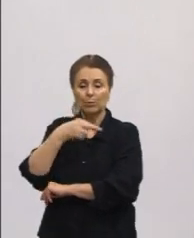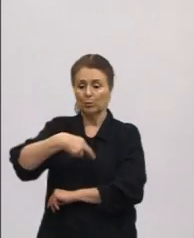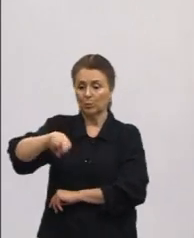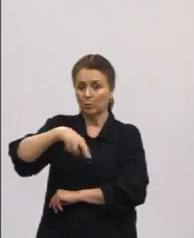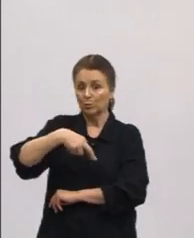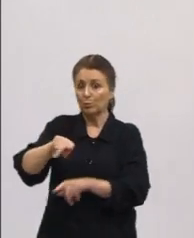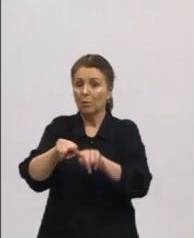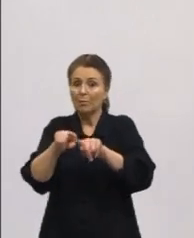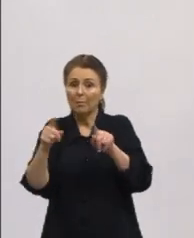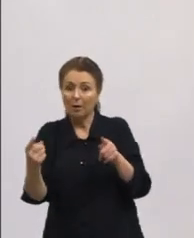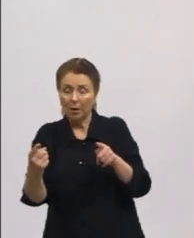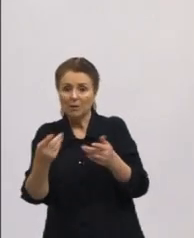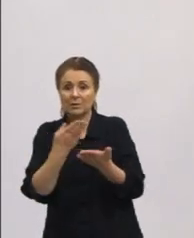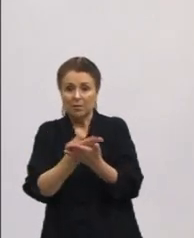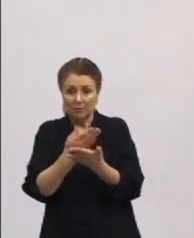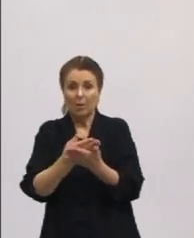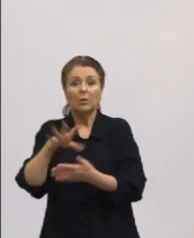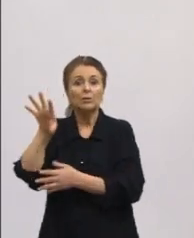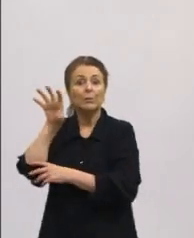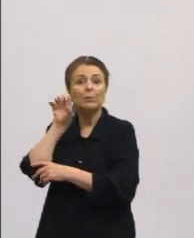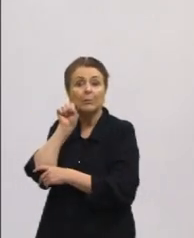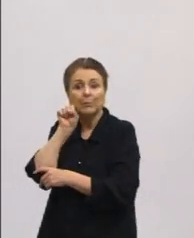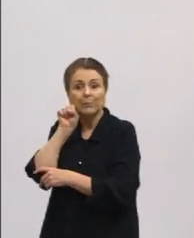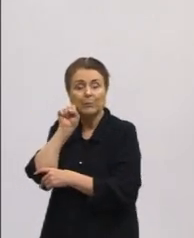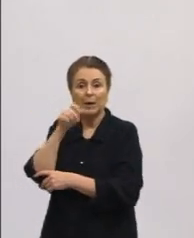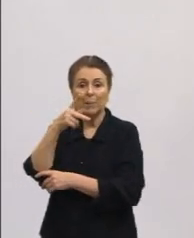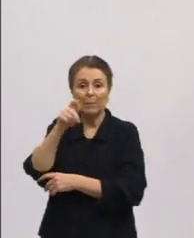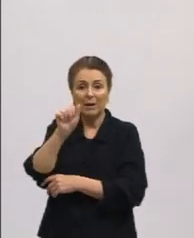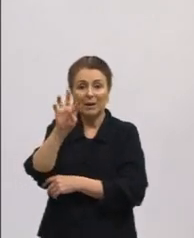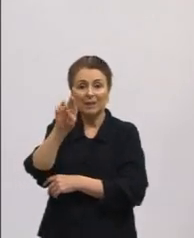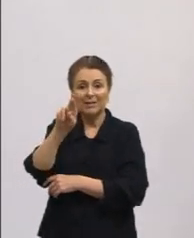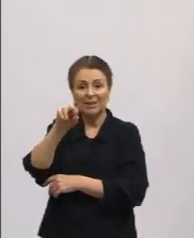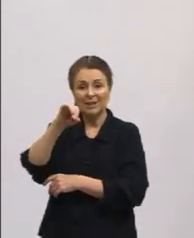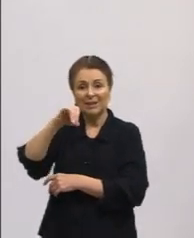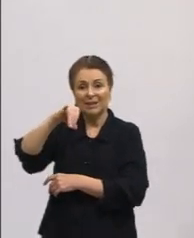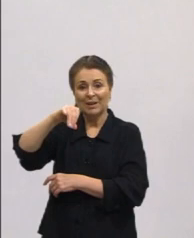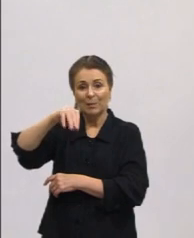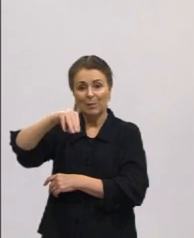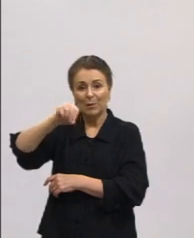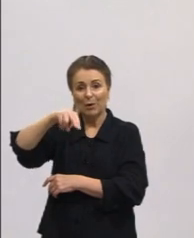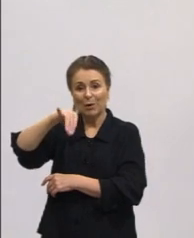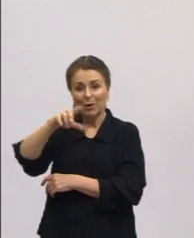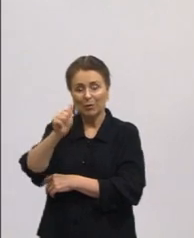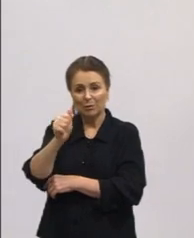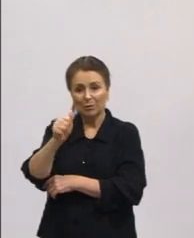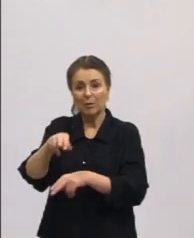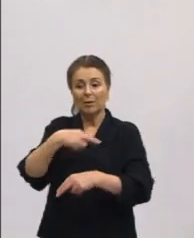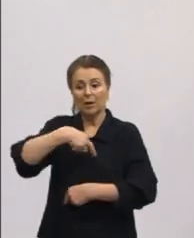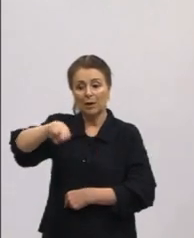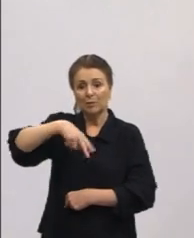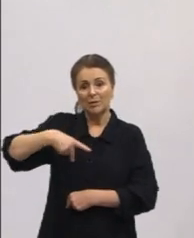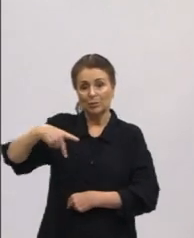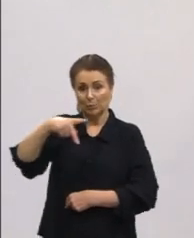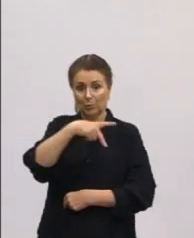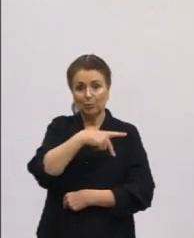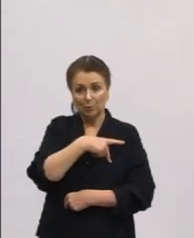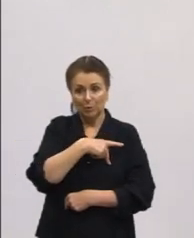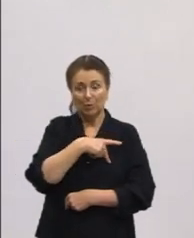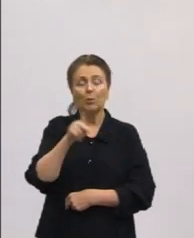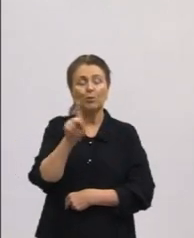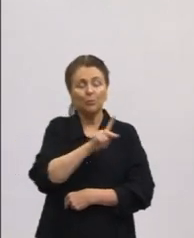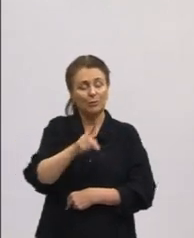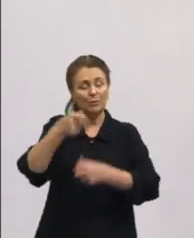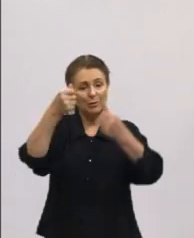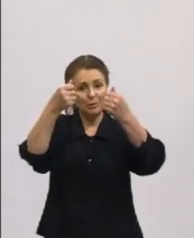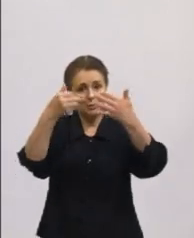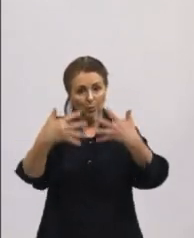mas a gente teve aula de patrimônio a gente teve aula de religiosidade popular então eu entendendo esse conceito mesmo que aplicado na Idade